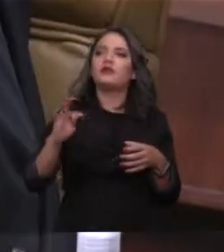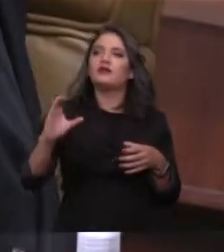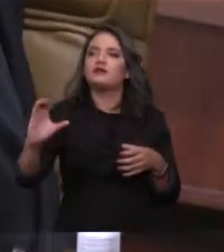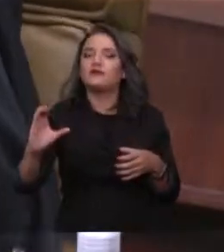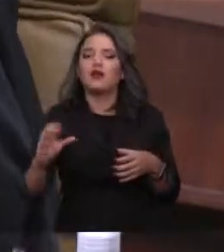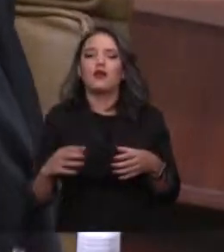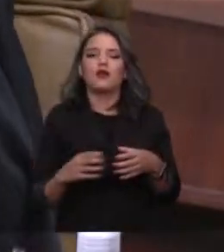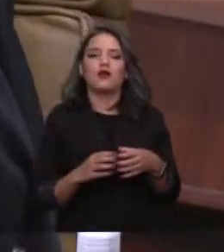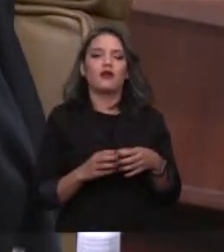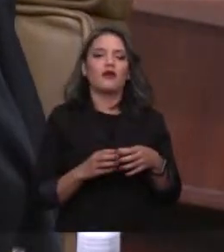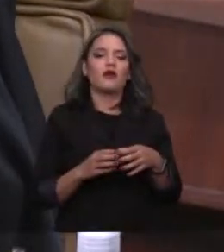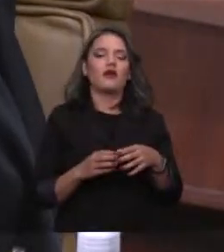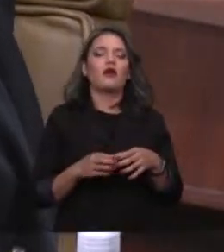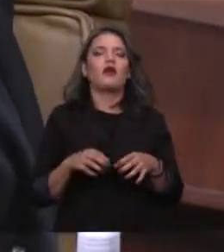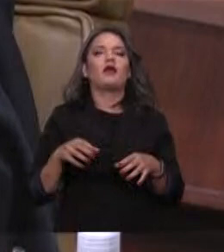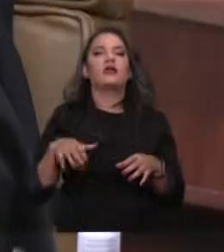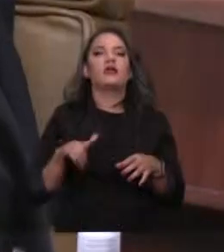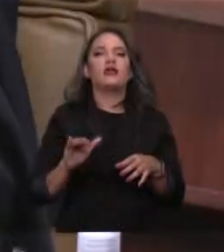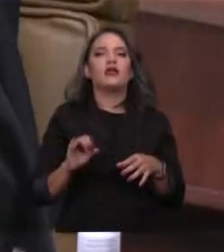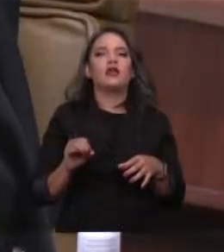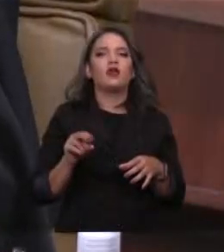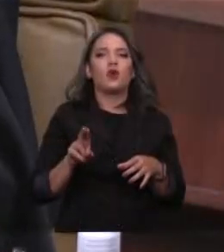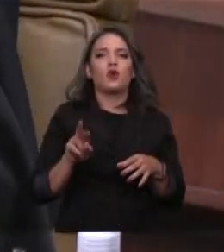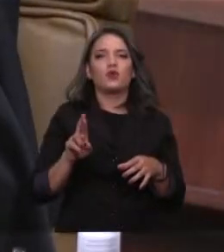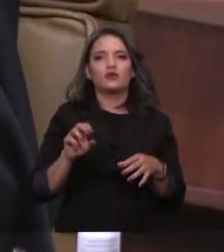na relação com Alberto e o Youssef.